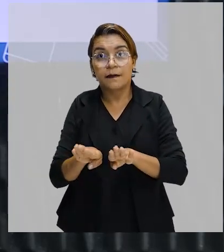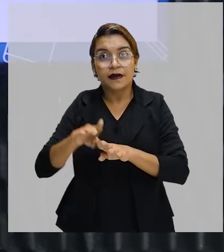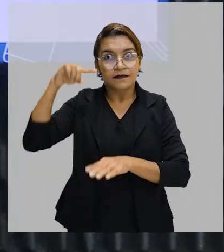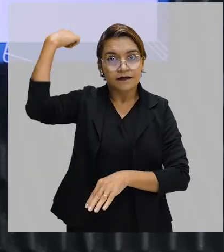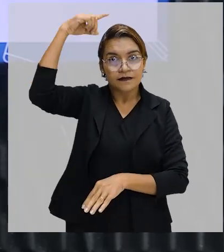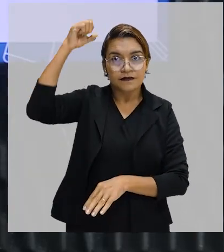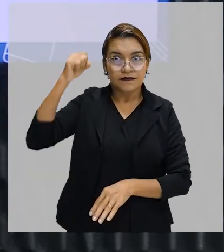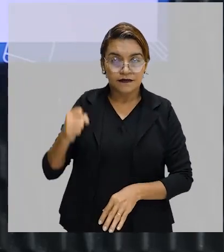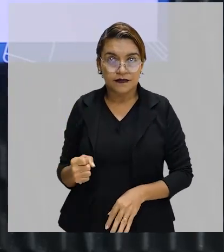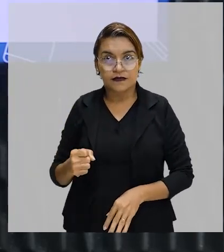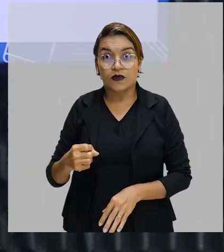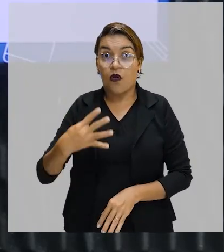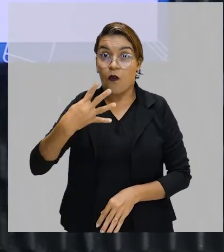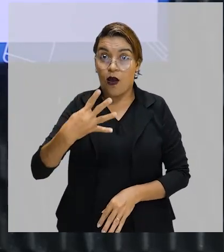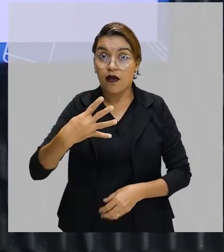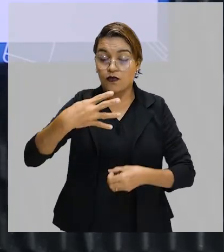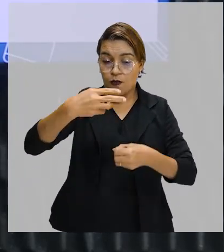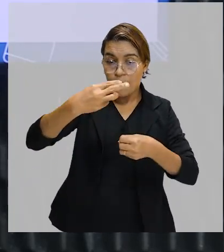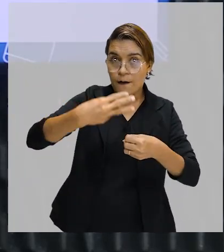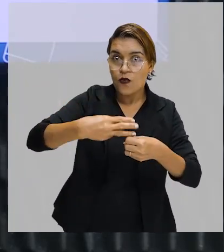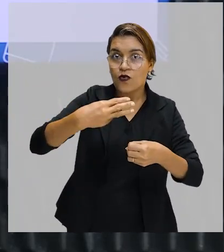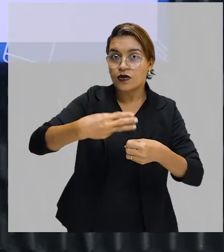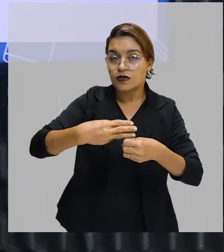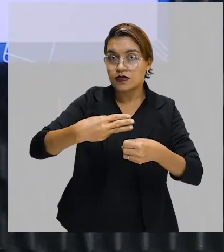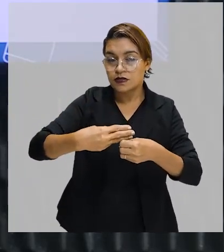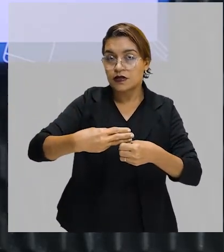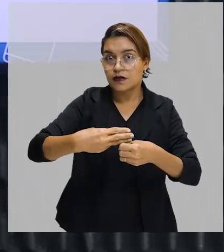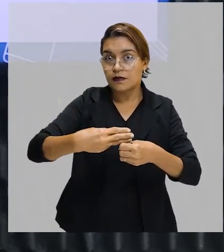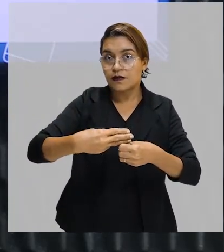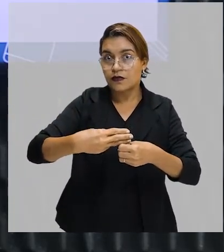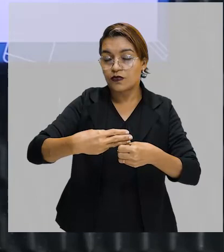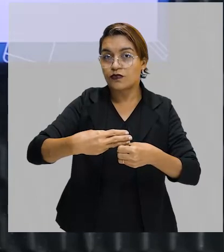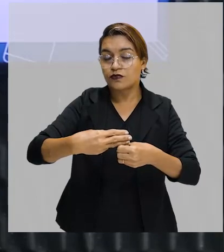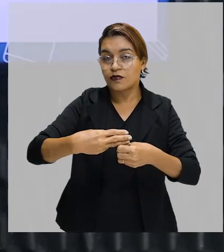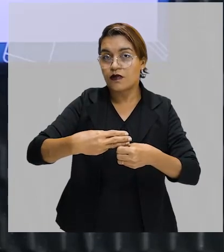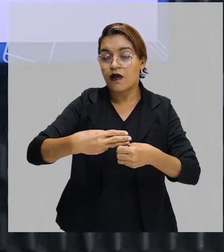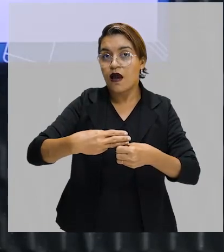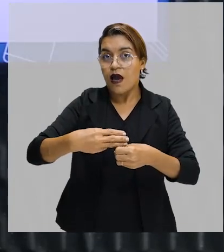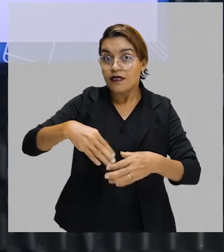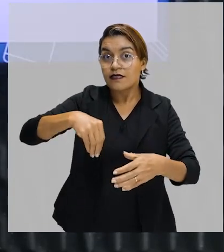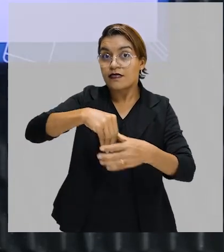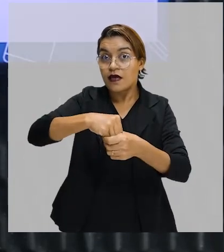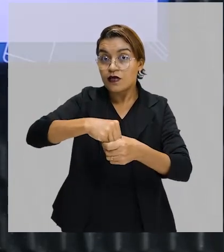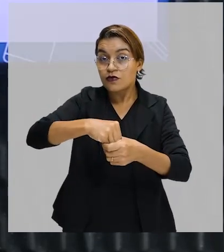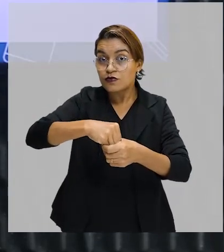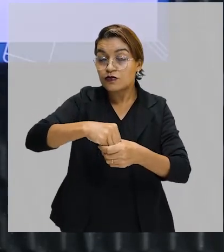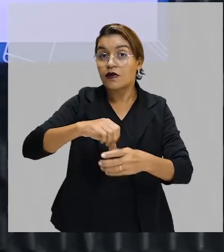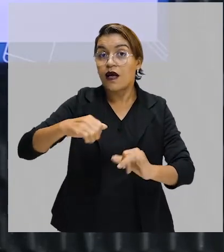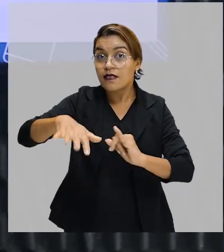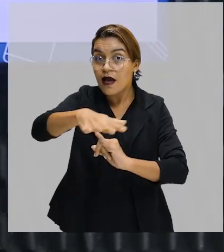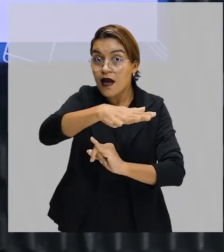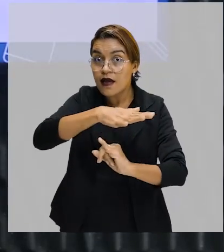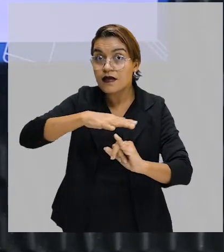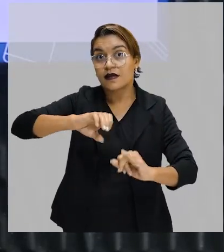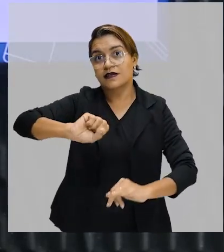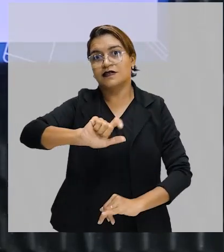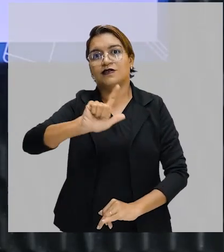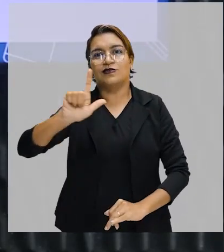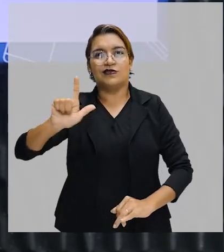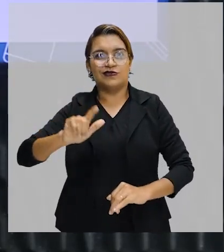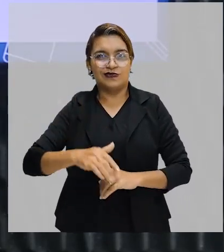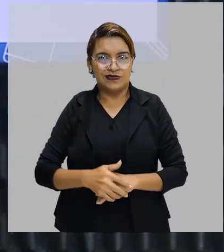Ribamar quatro municípios compõem a Ilha de São Luís certo então onde você mora eu moro